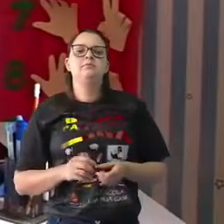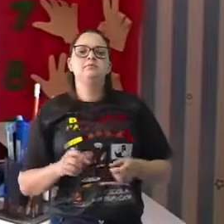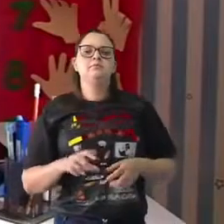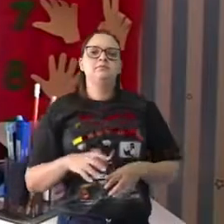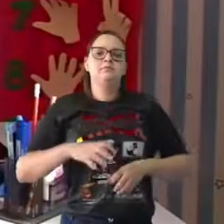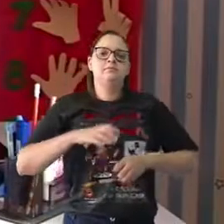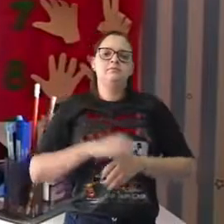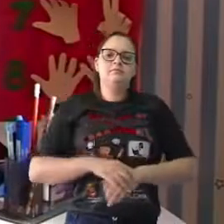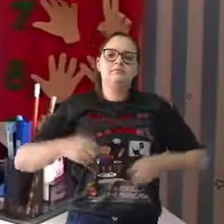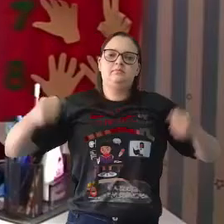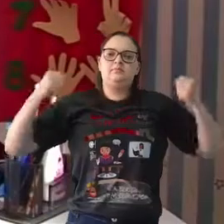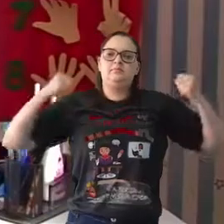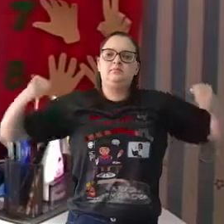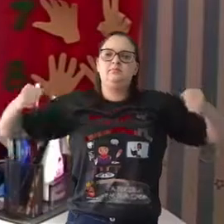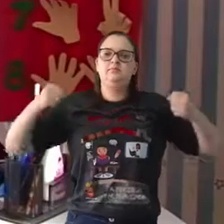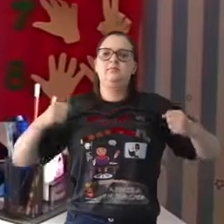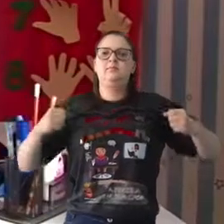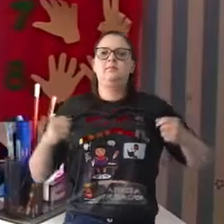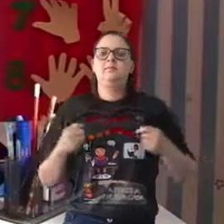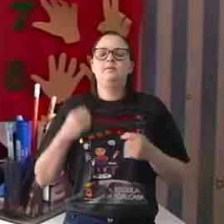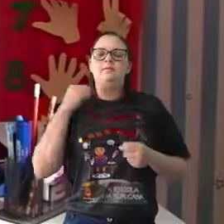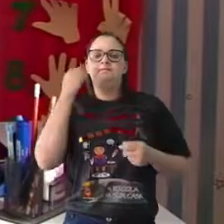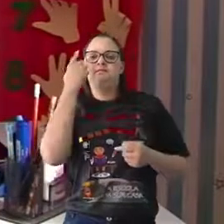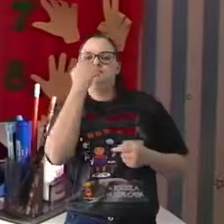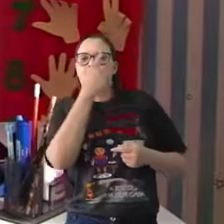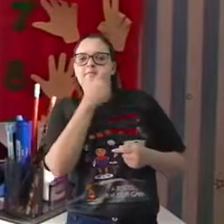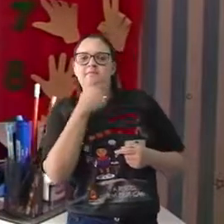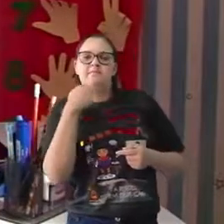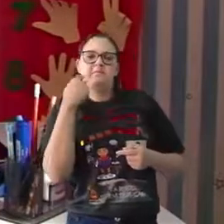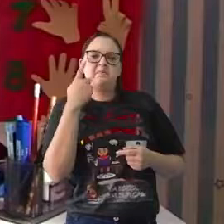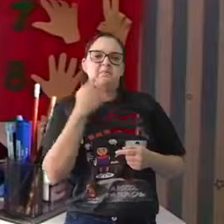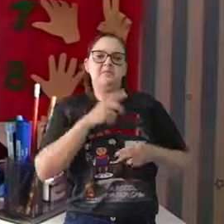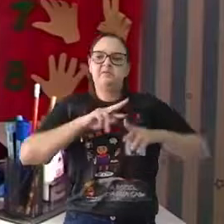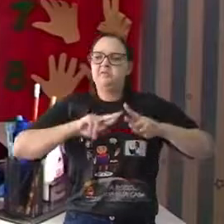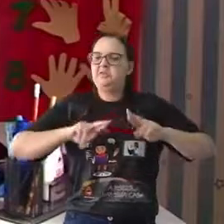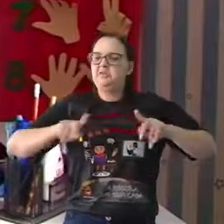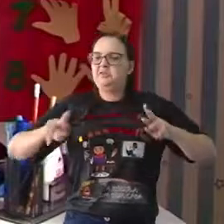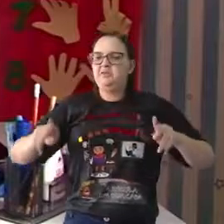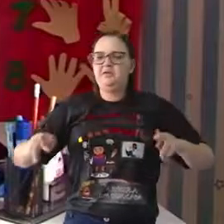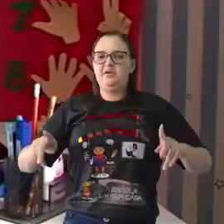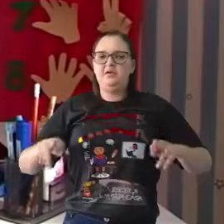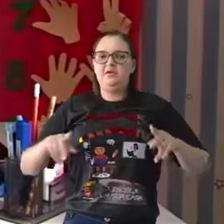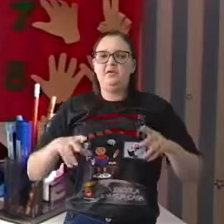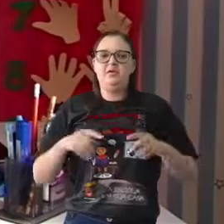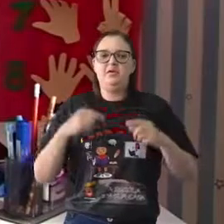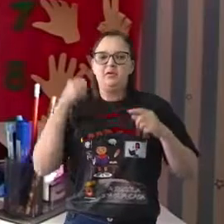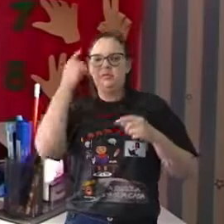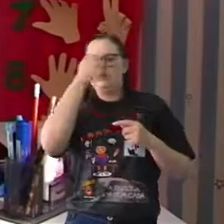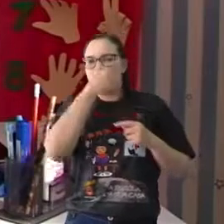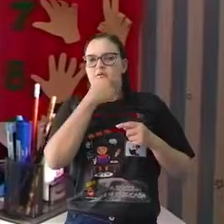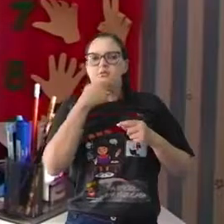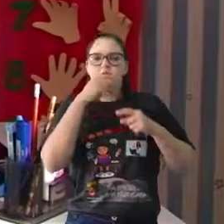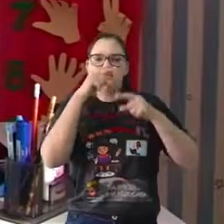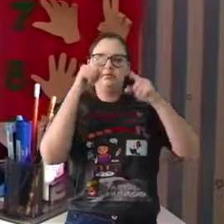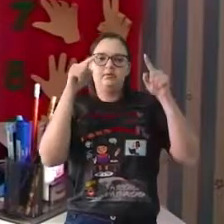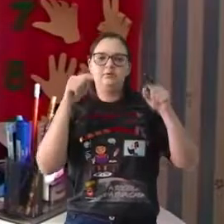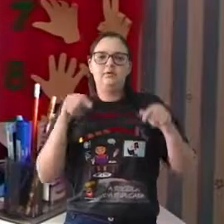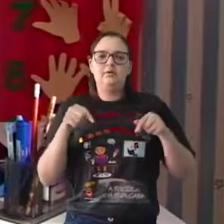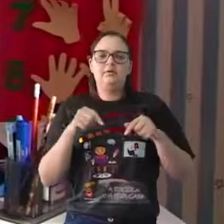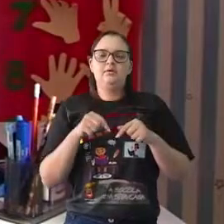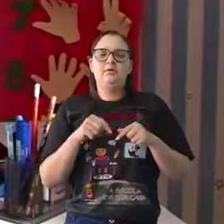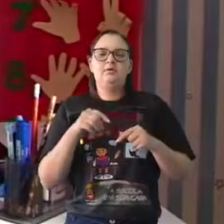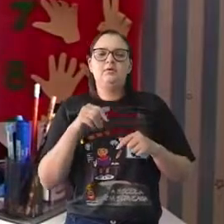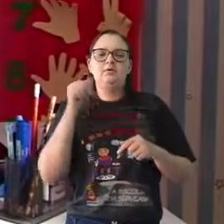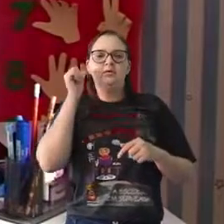musculatura é que muda a fisionomia do rosto. O rosto passa a ficar um pouco mais quadrado. No caso das